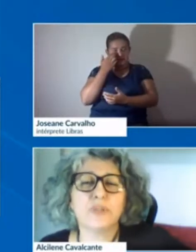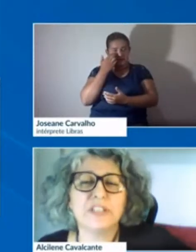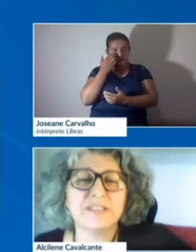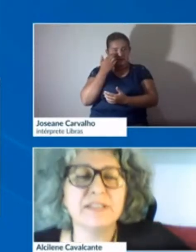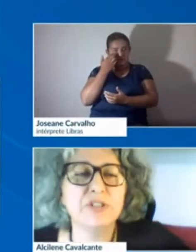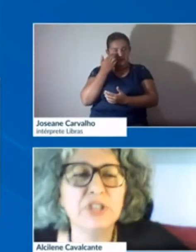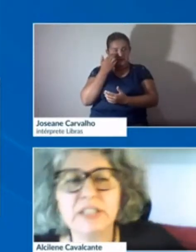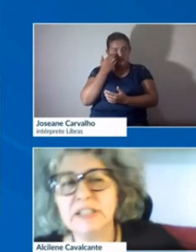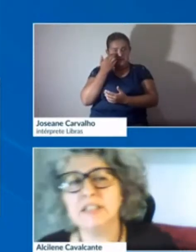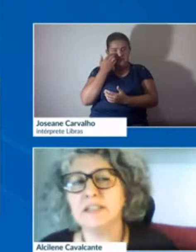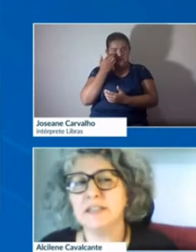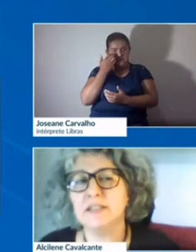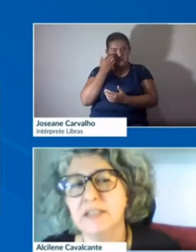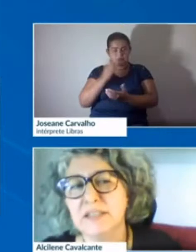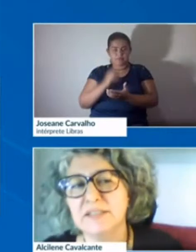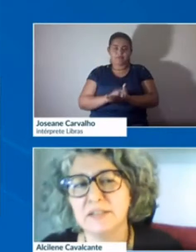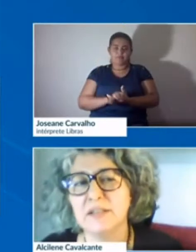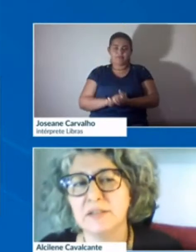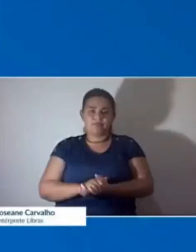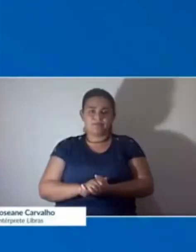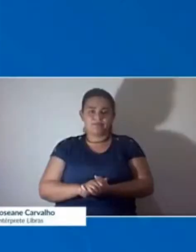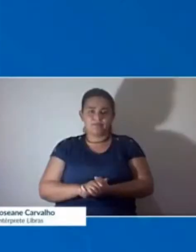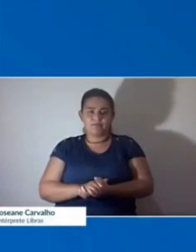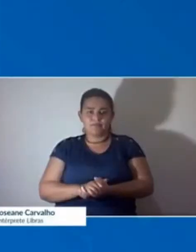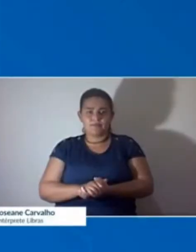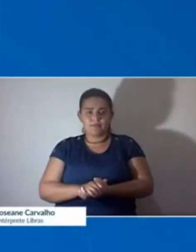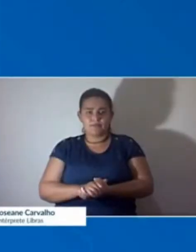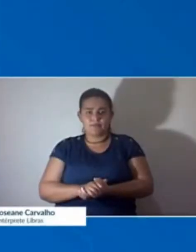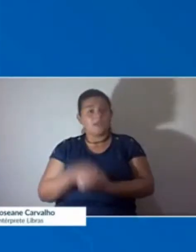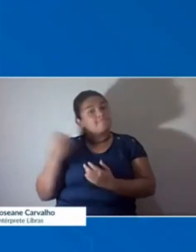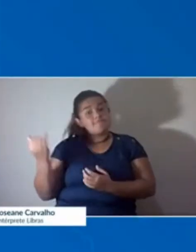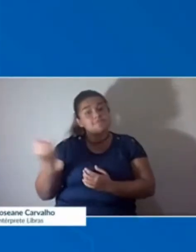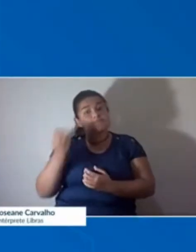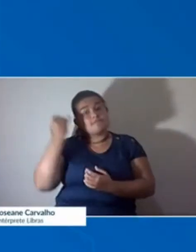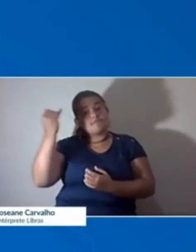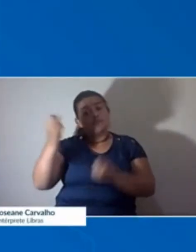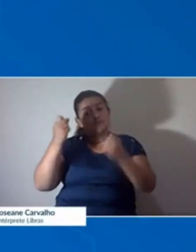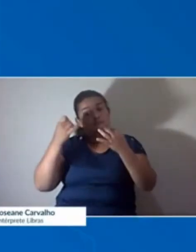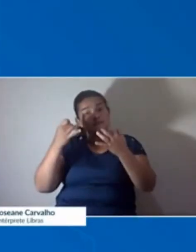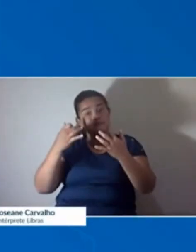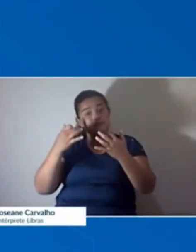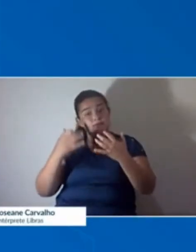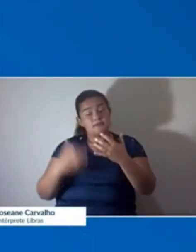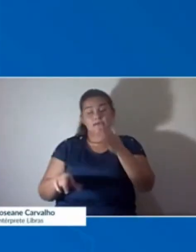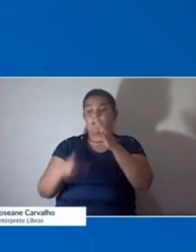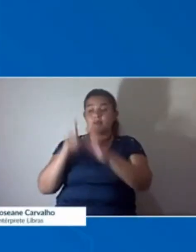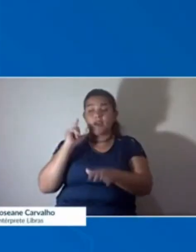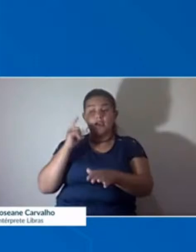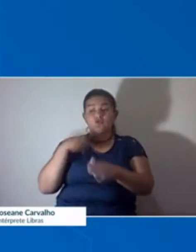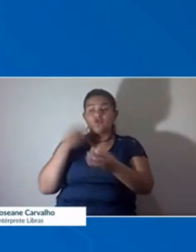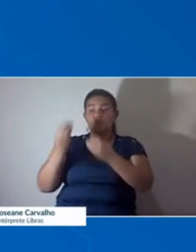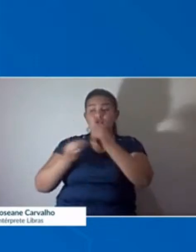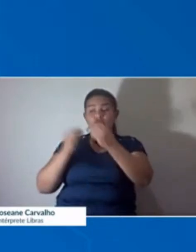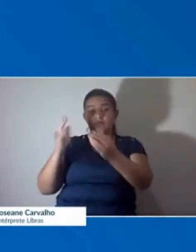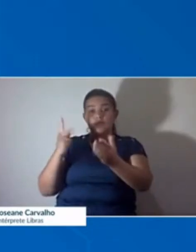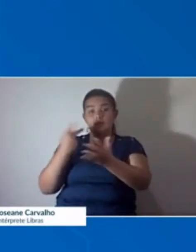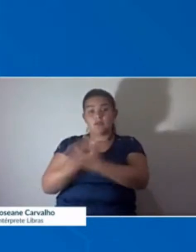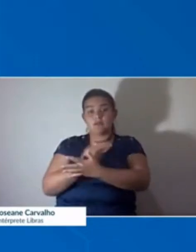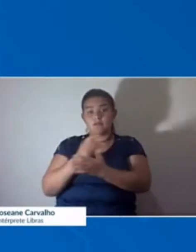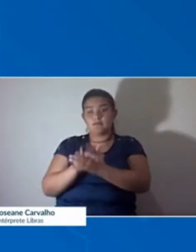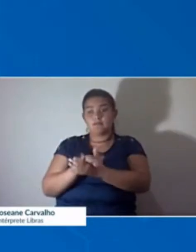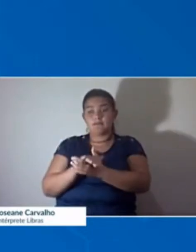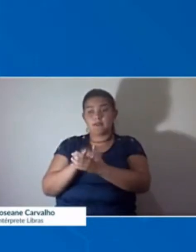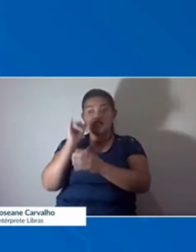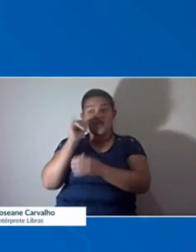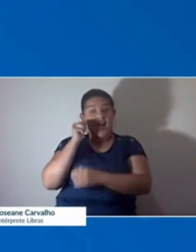É importante que se diga, antes de tratar especificamente do desenho da Elas Fazem Cinema, que